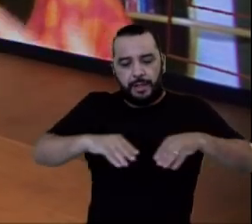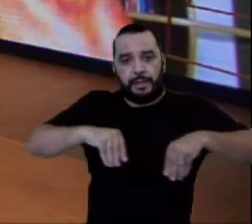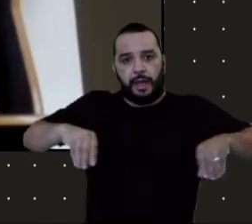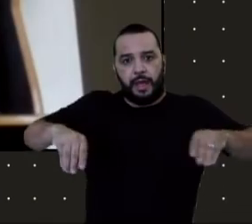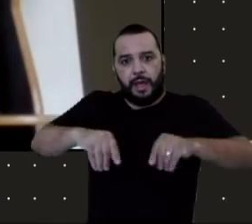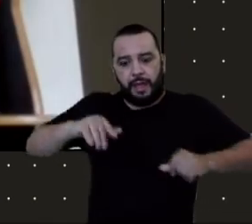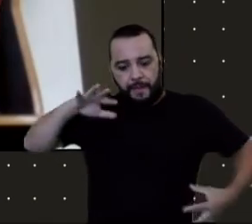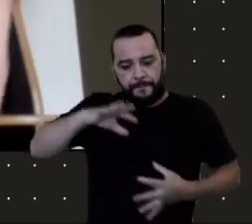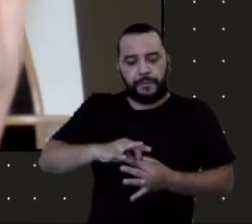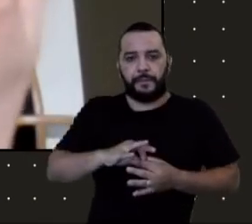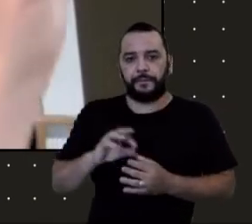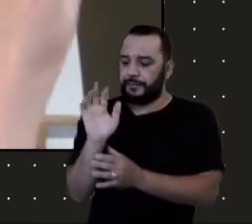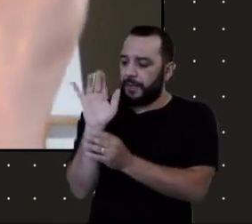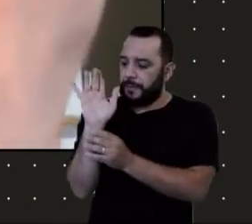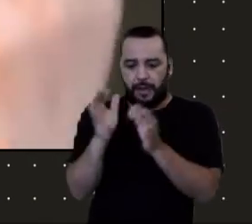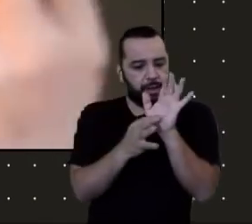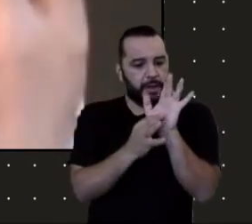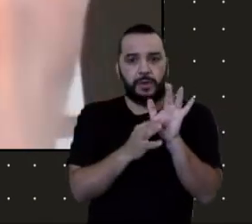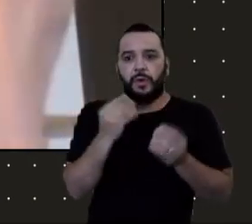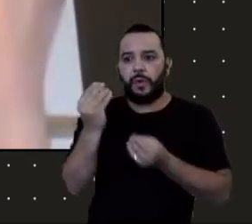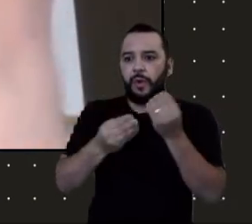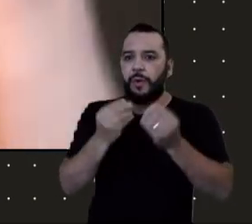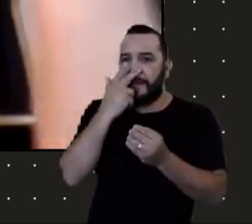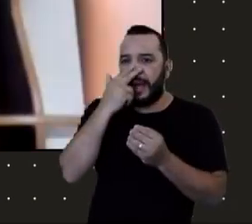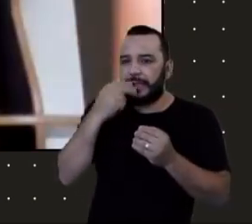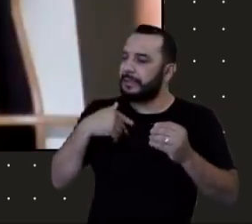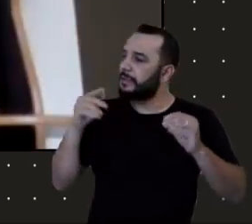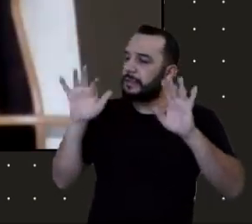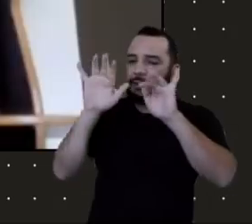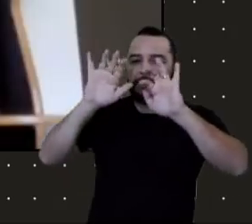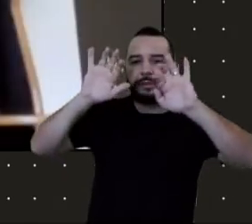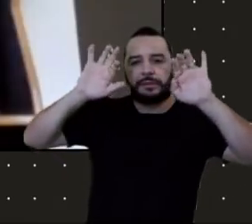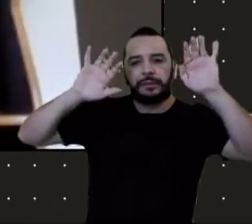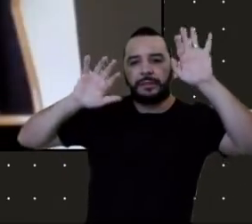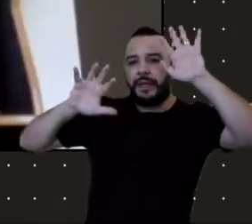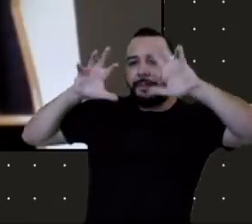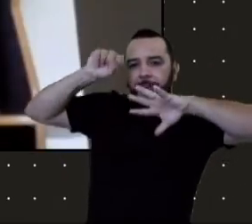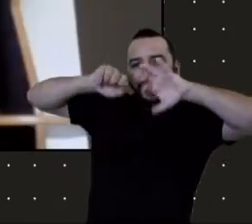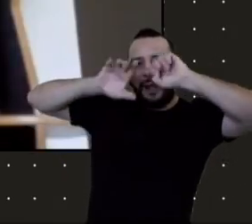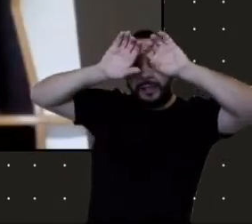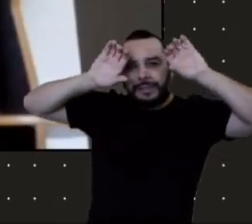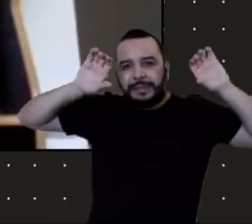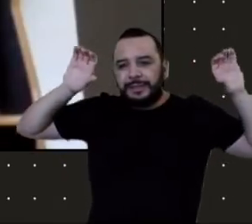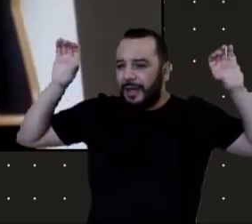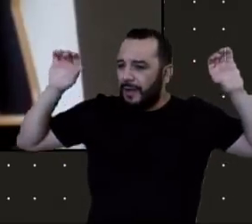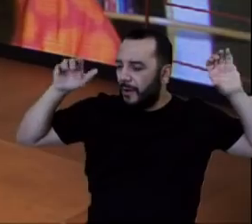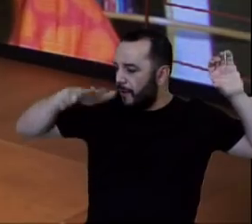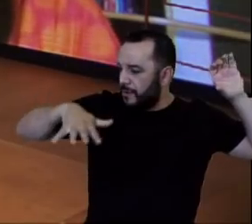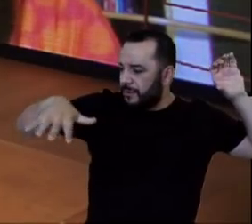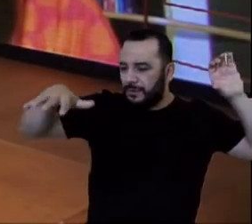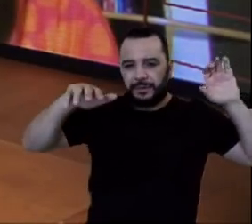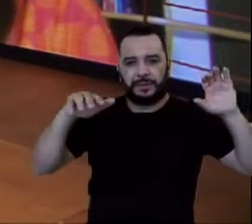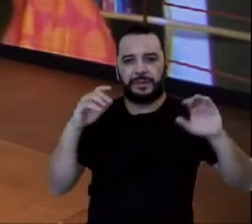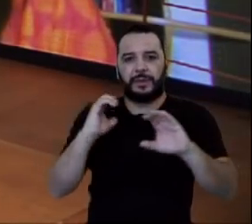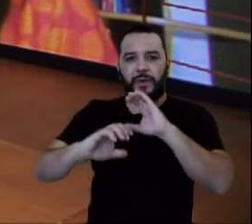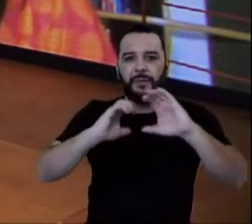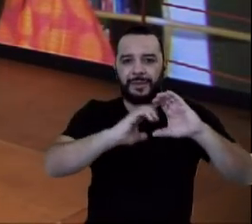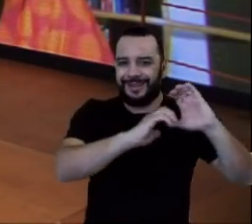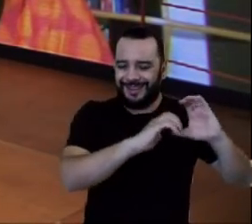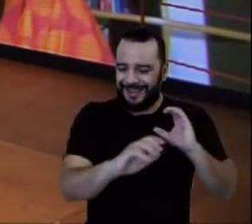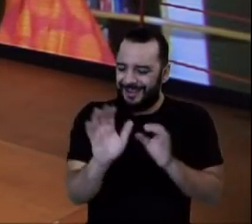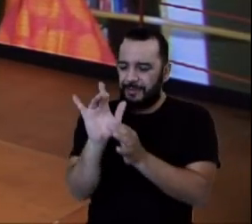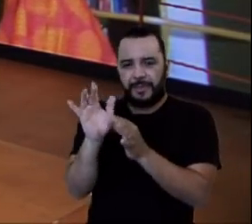que o butô me deu, de raiz, né, de entender a importância dos pés como a base do nosso equilíbrio, do nosso